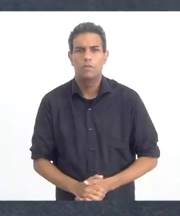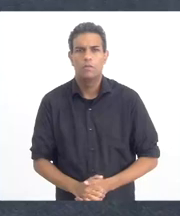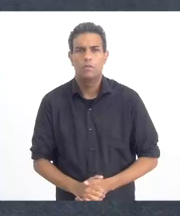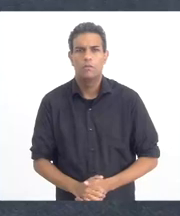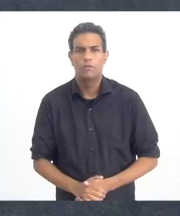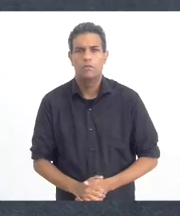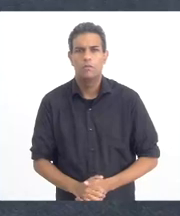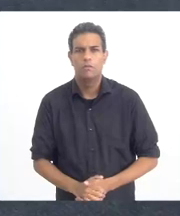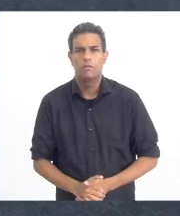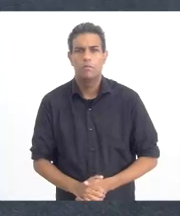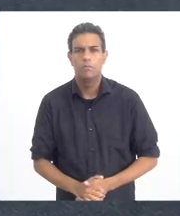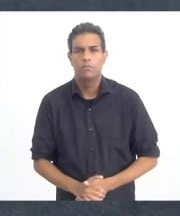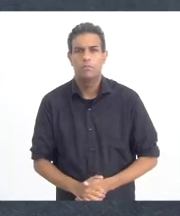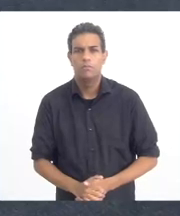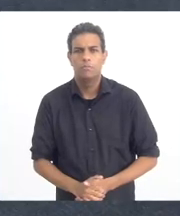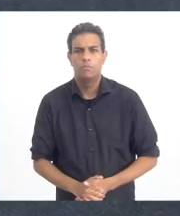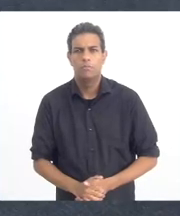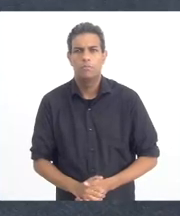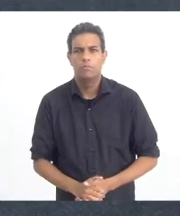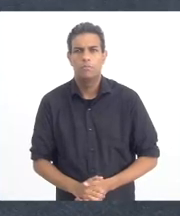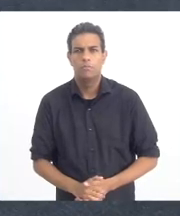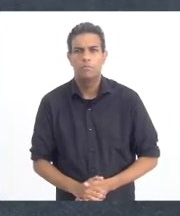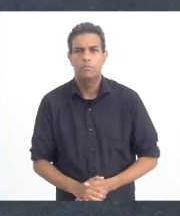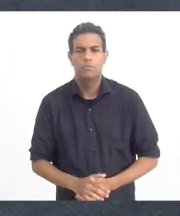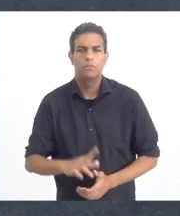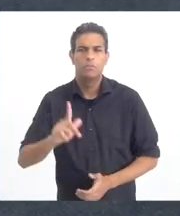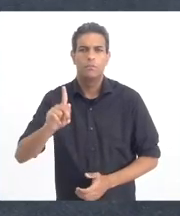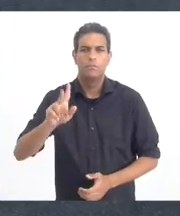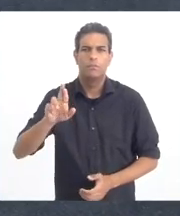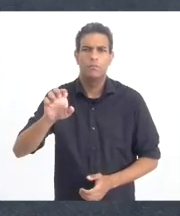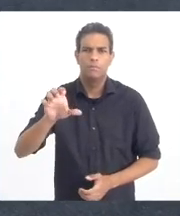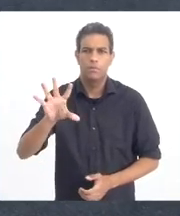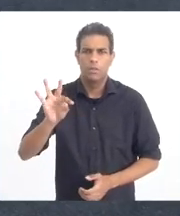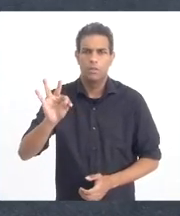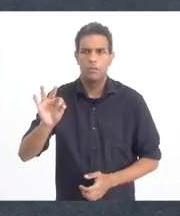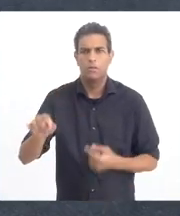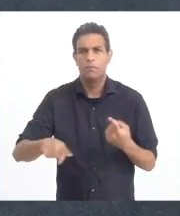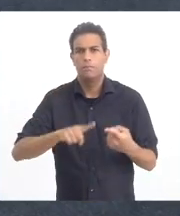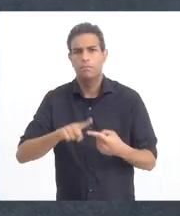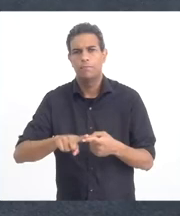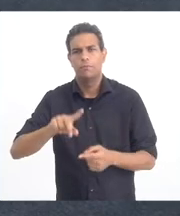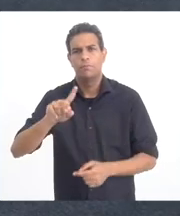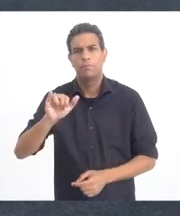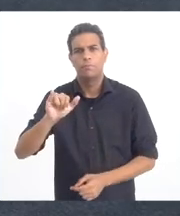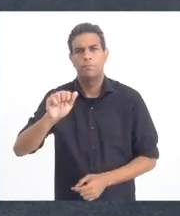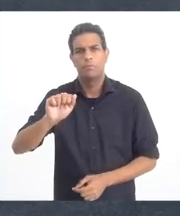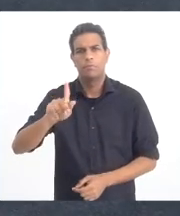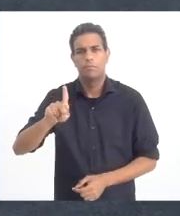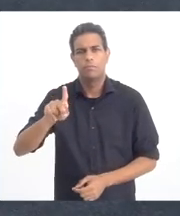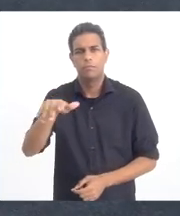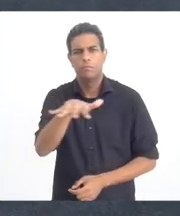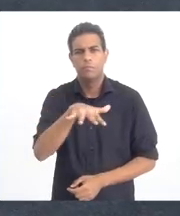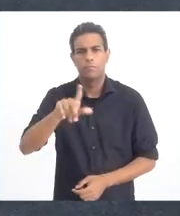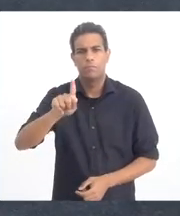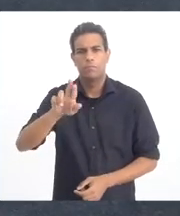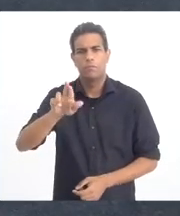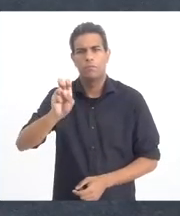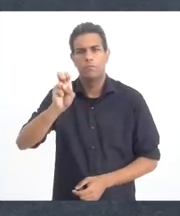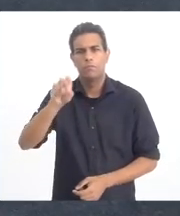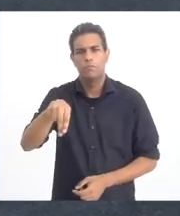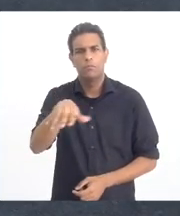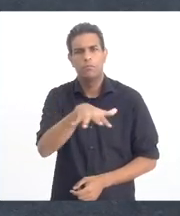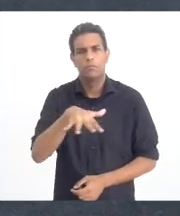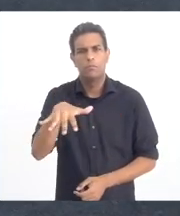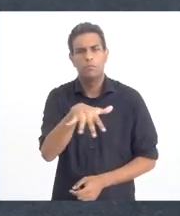senhores. Tanto a GRET, como o IHP, e agora a GRAM, que